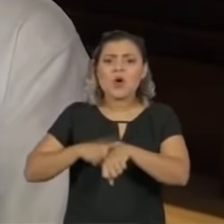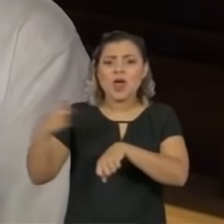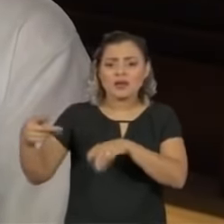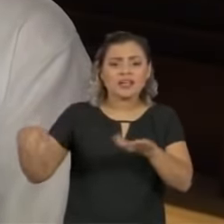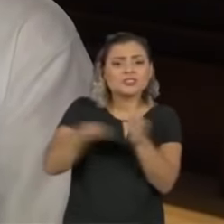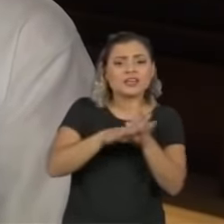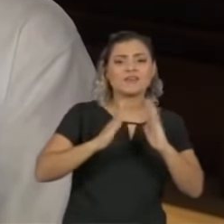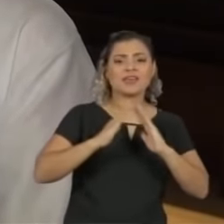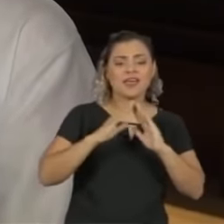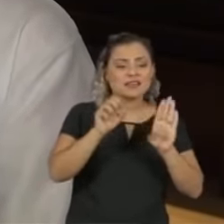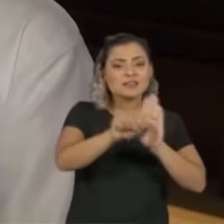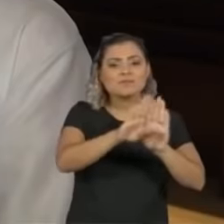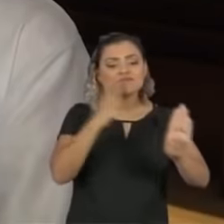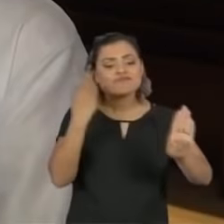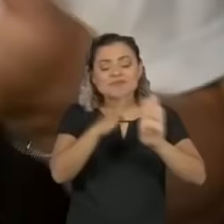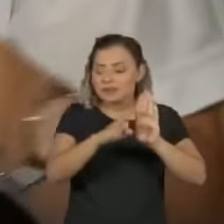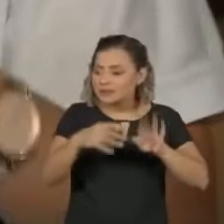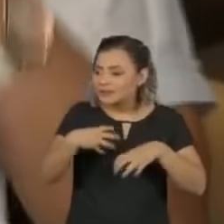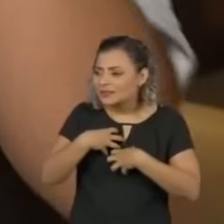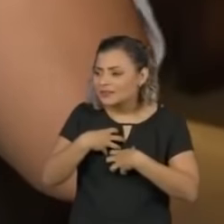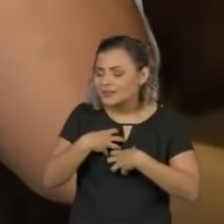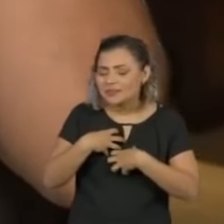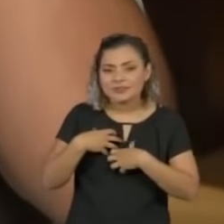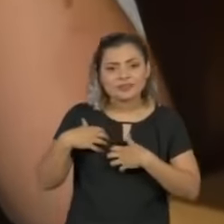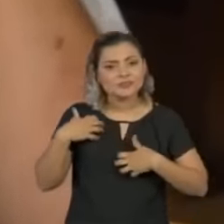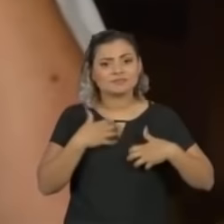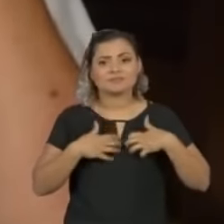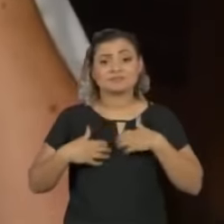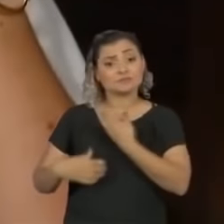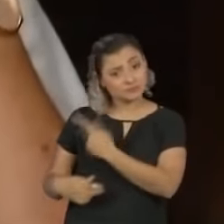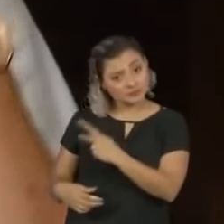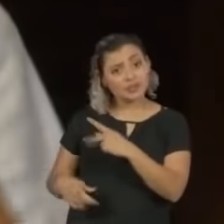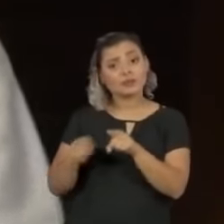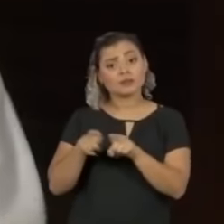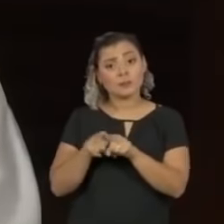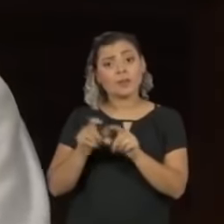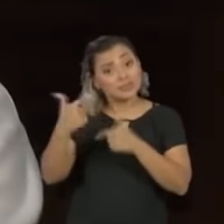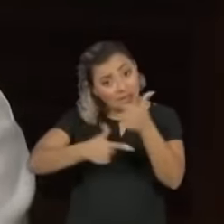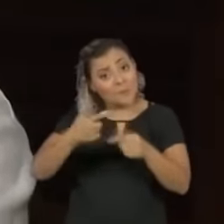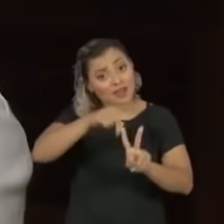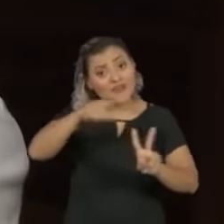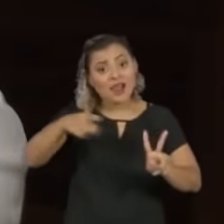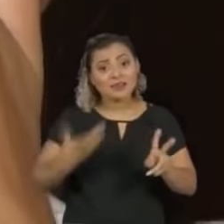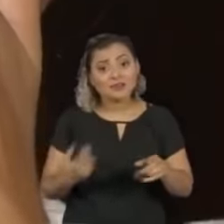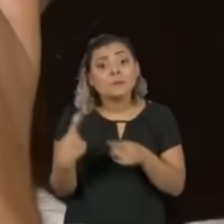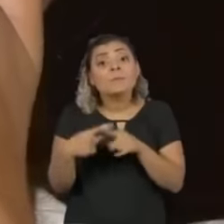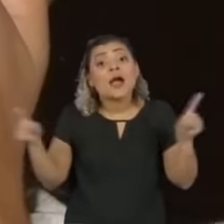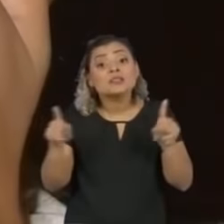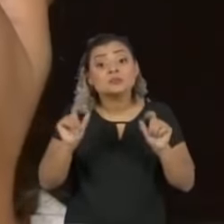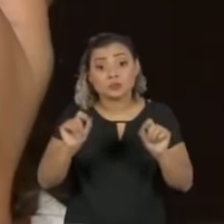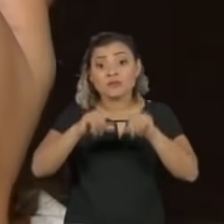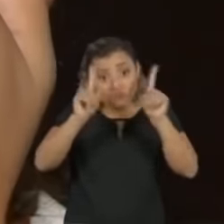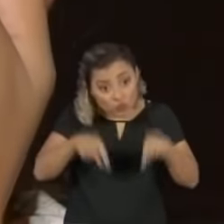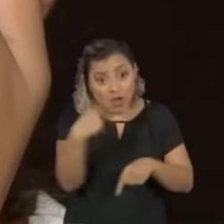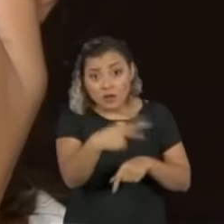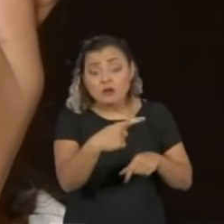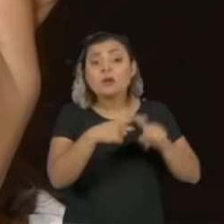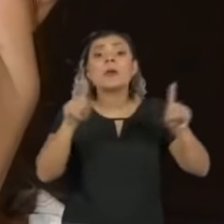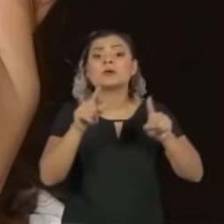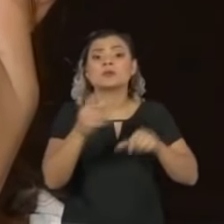você para e pensa, será que é ela? A própria Josiana poderia estar na lista de mortos. Funcionária da